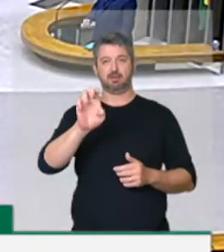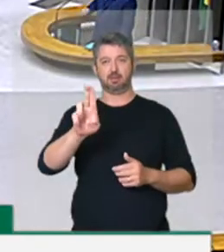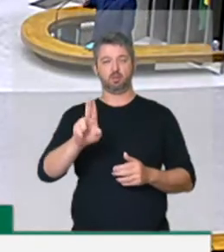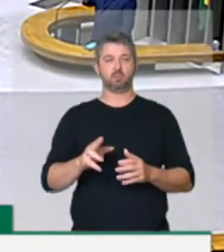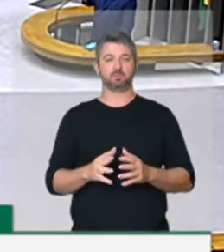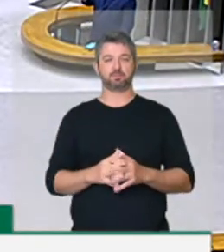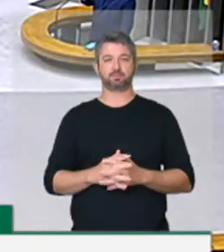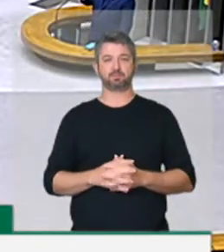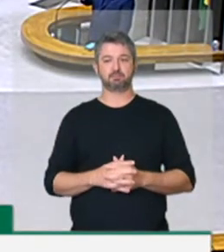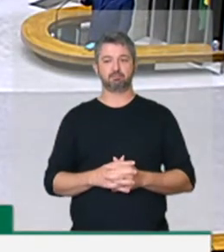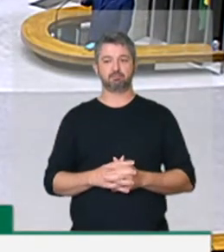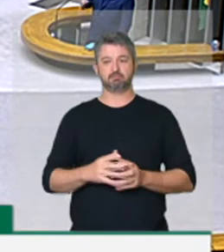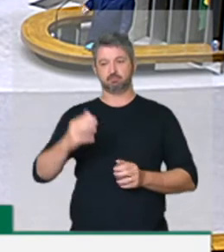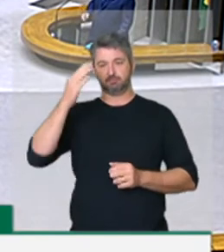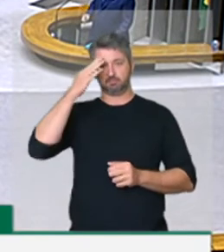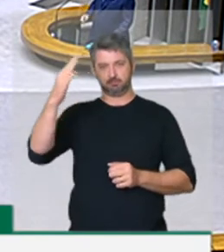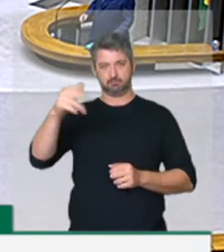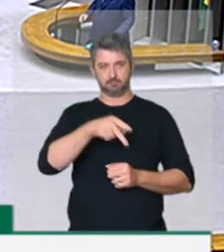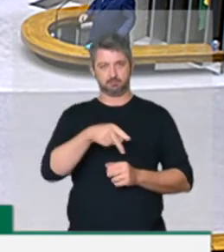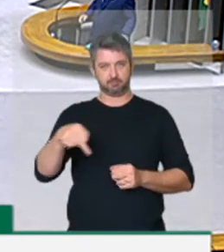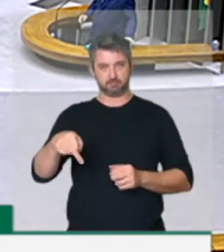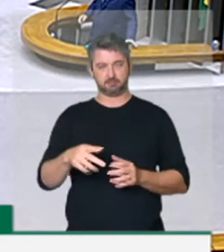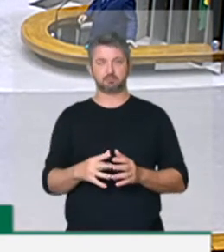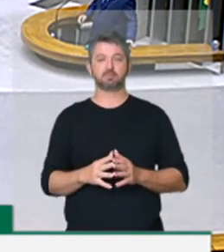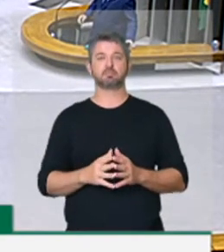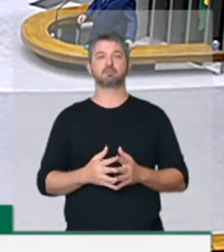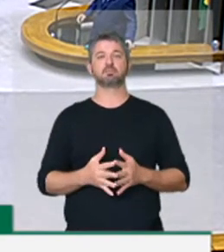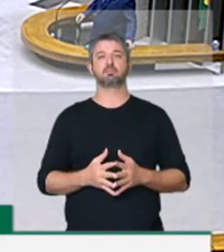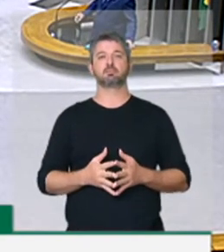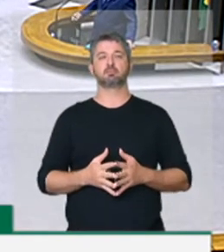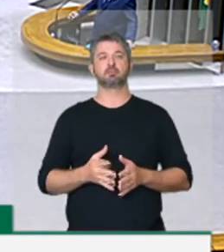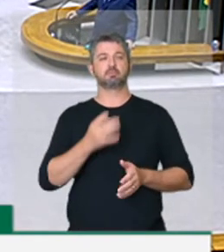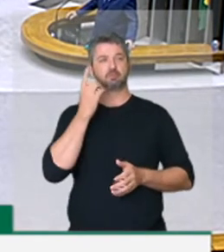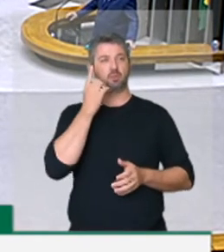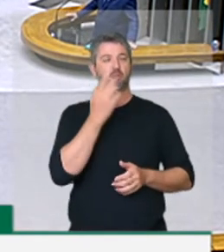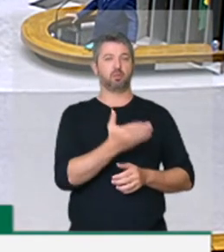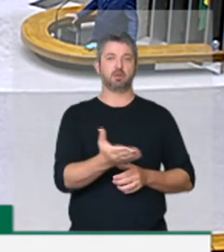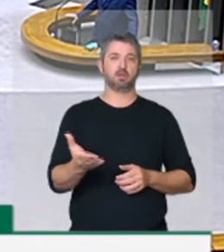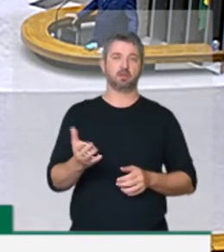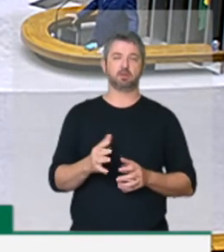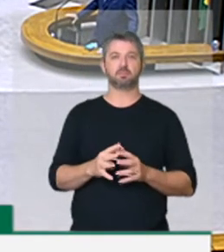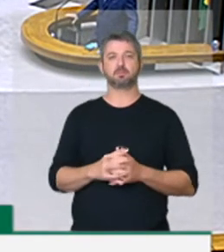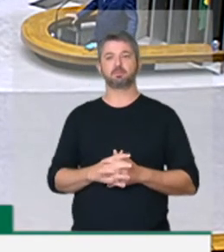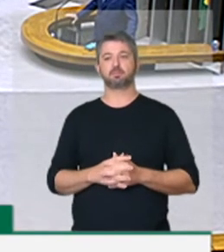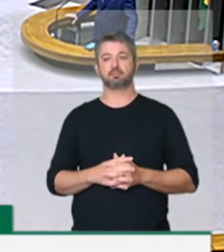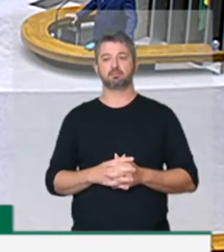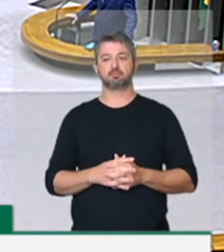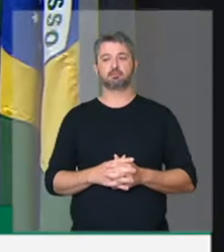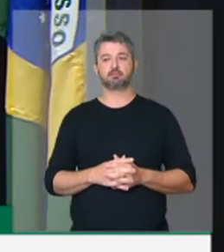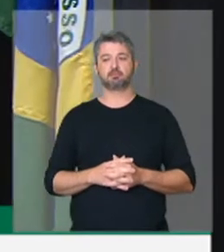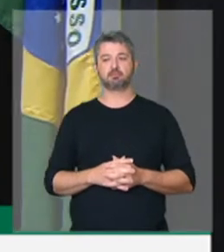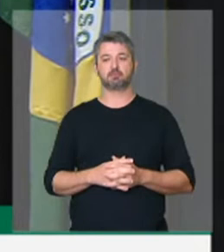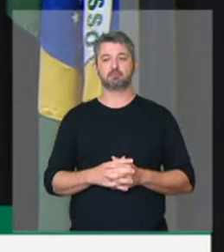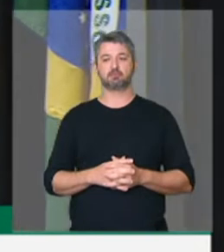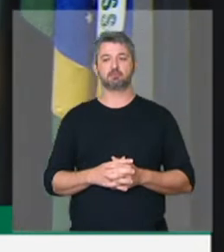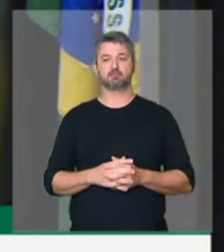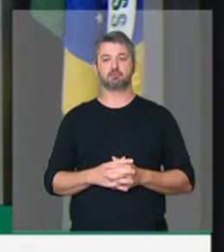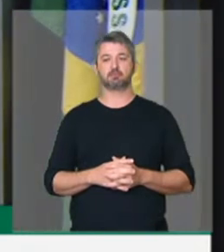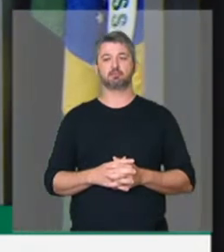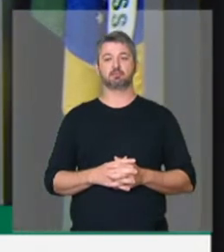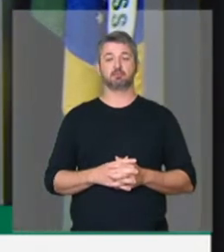Obrigado, senhor presidente, nobres colegas. Senhor presidente, nessa